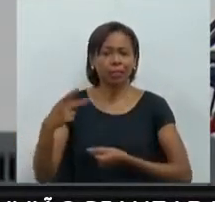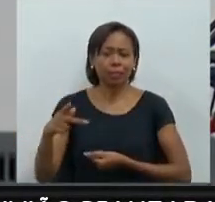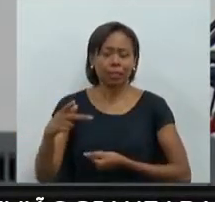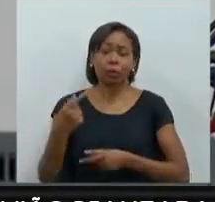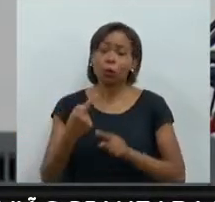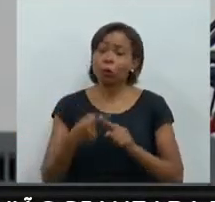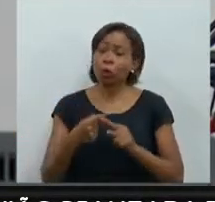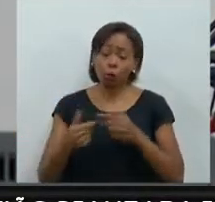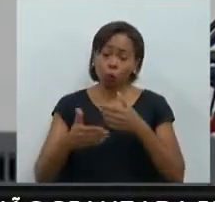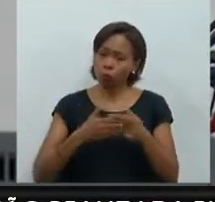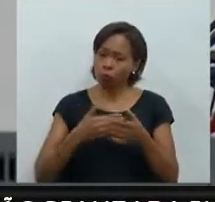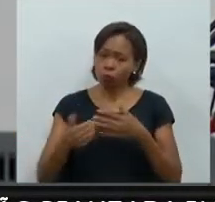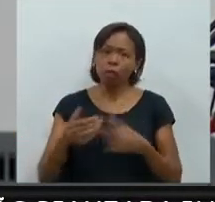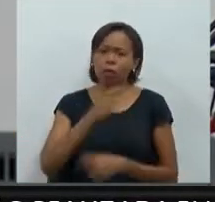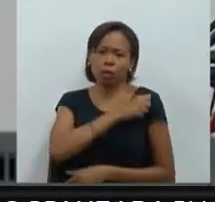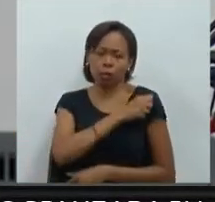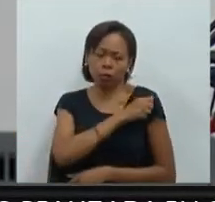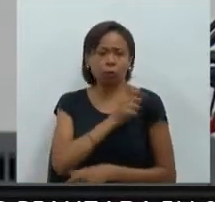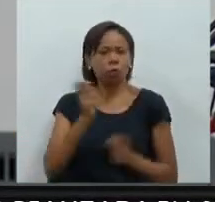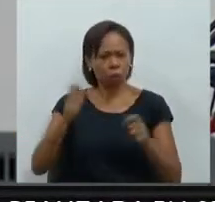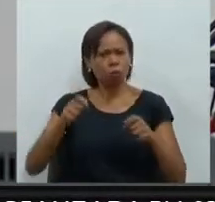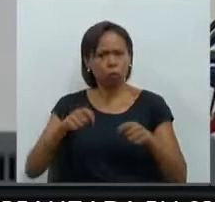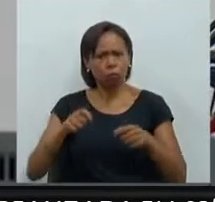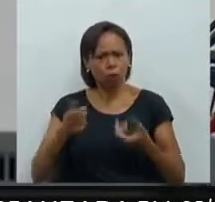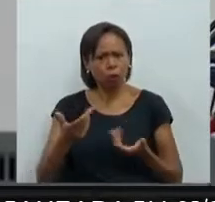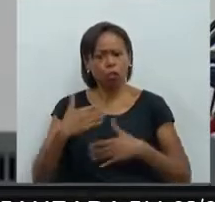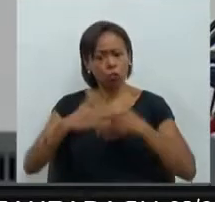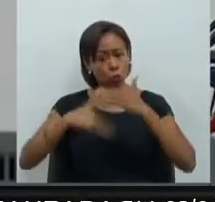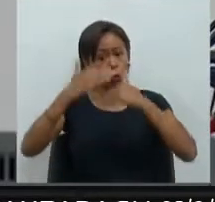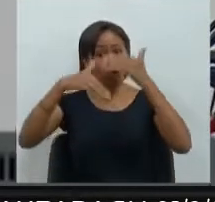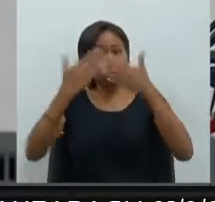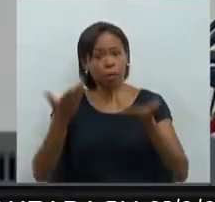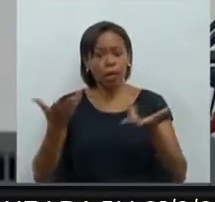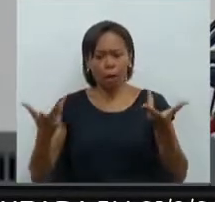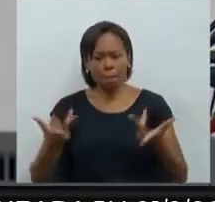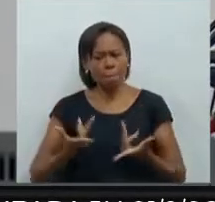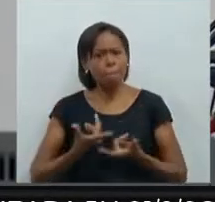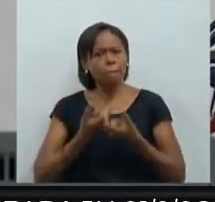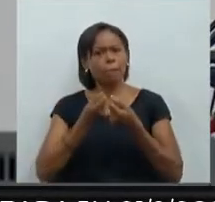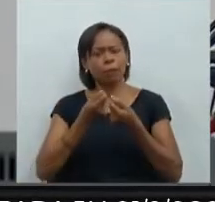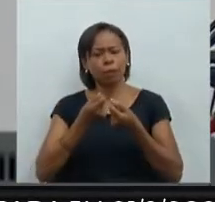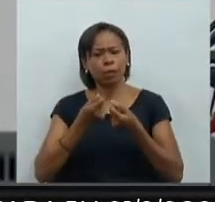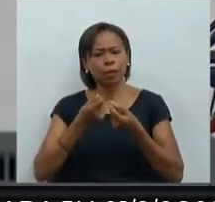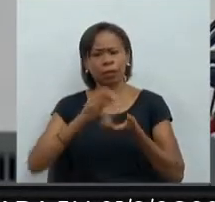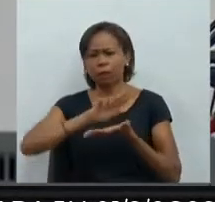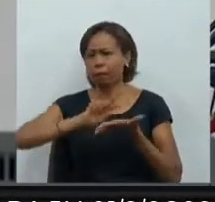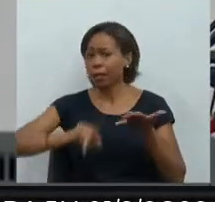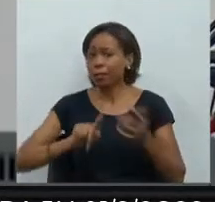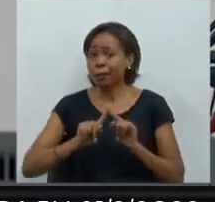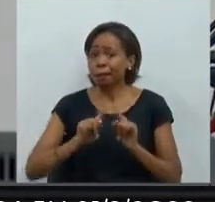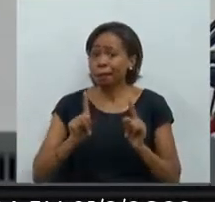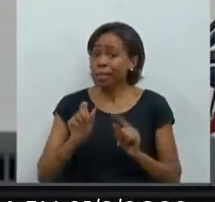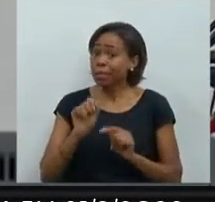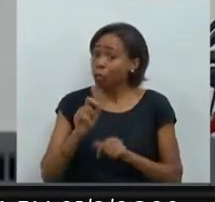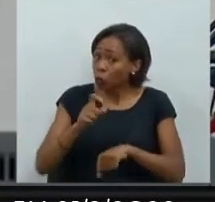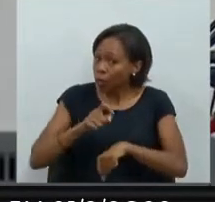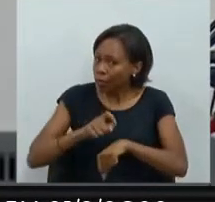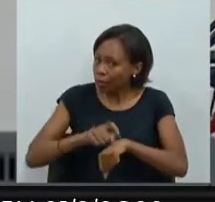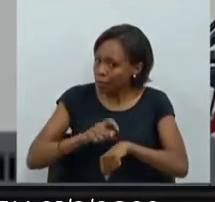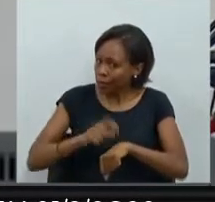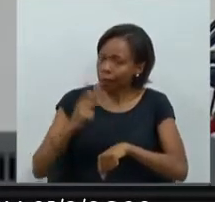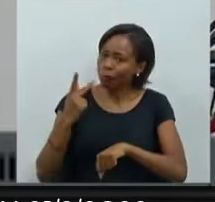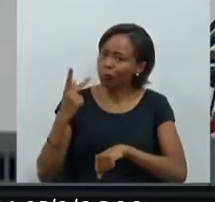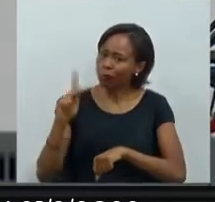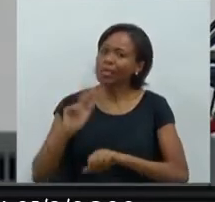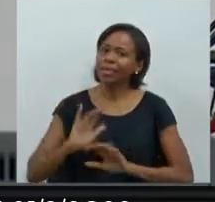eles conseguem adquirir habilidades, sim. Mas se eles tiverem o tempo deles, aquele